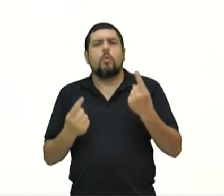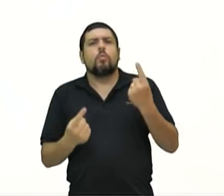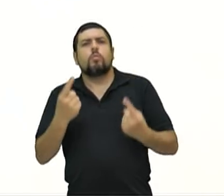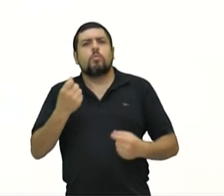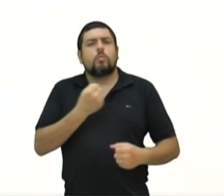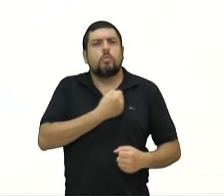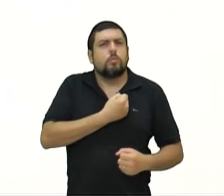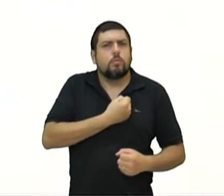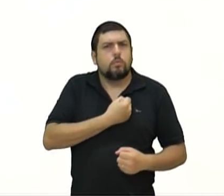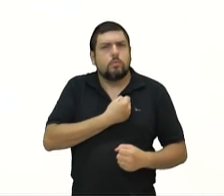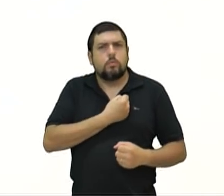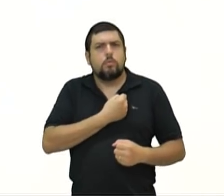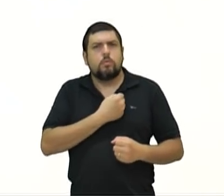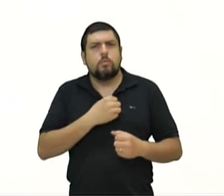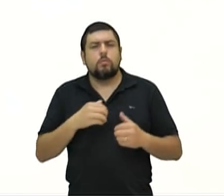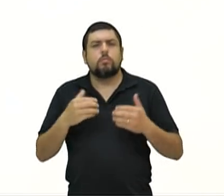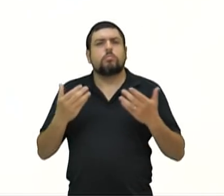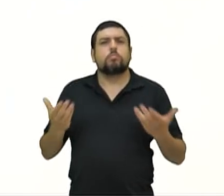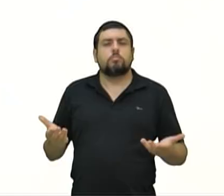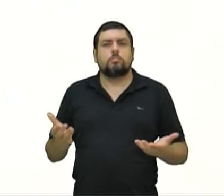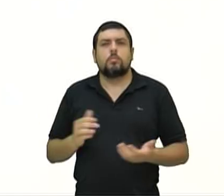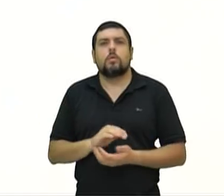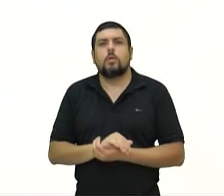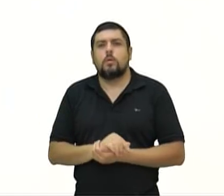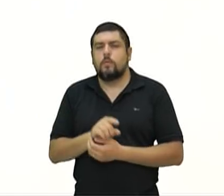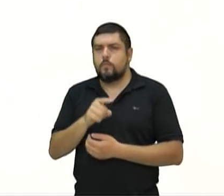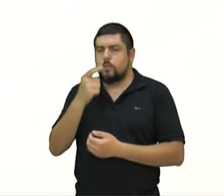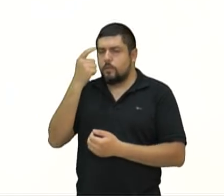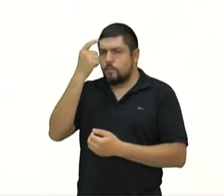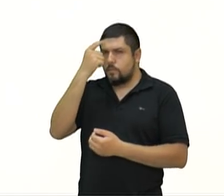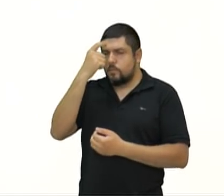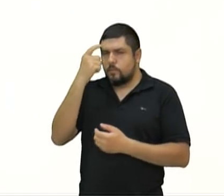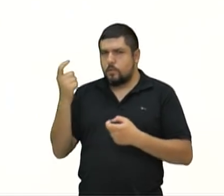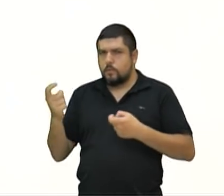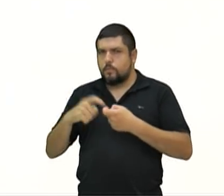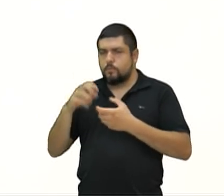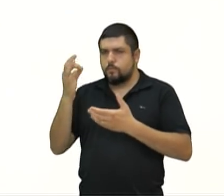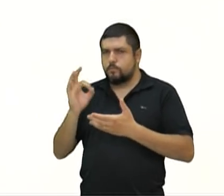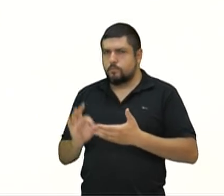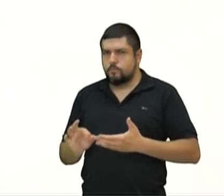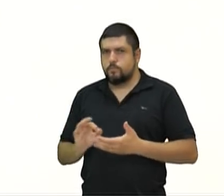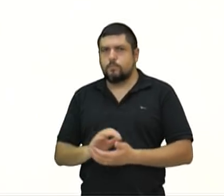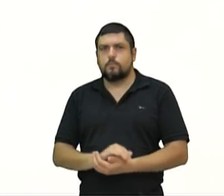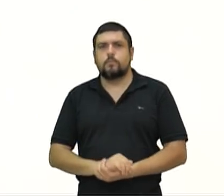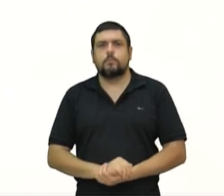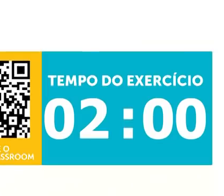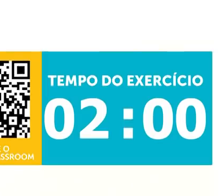x temos x mais 1 maior ou igual a 0? Pensem aí e eu já volto.